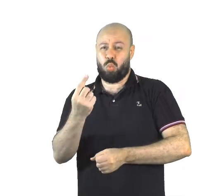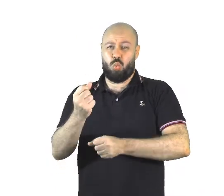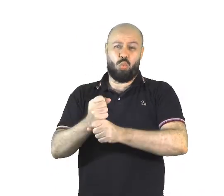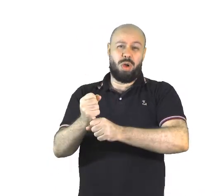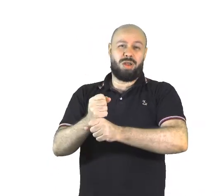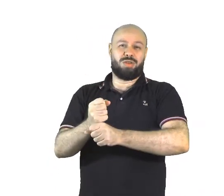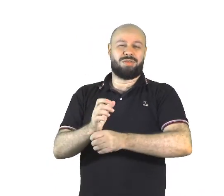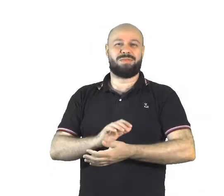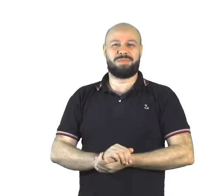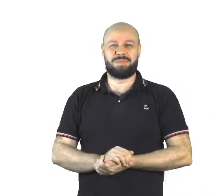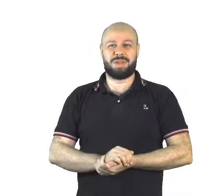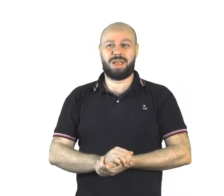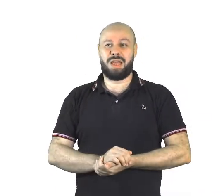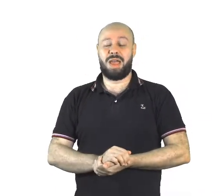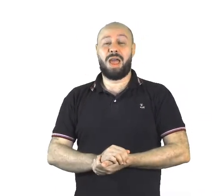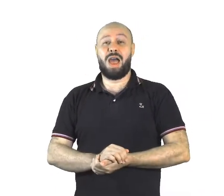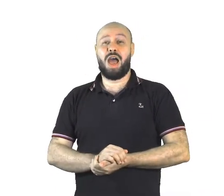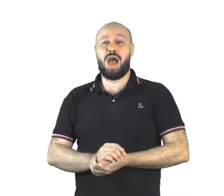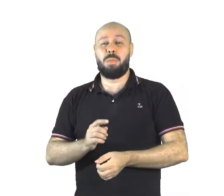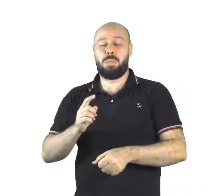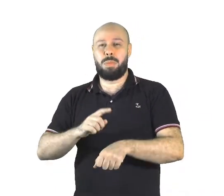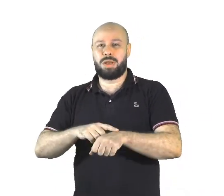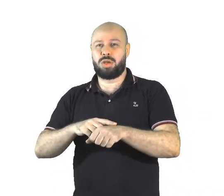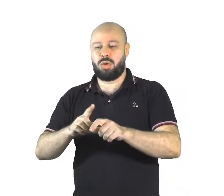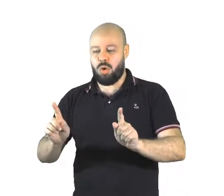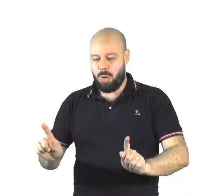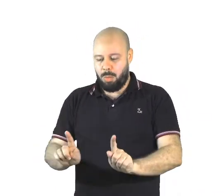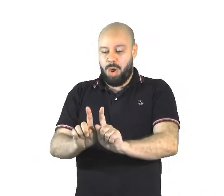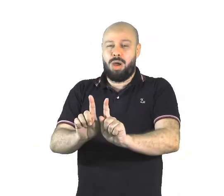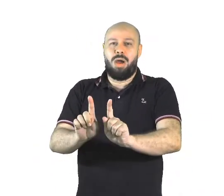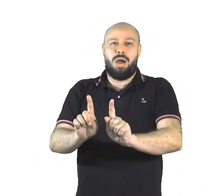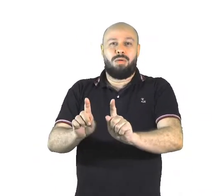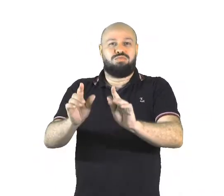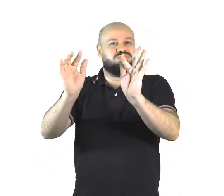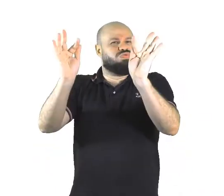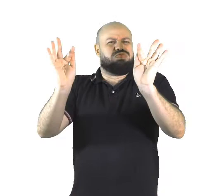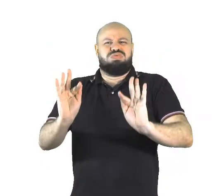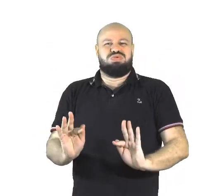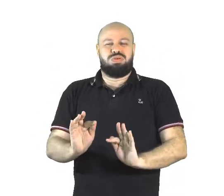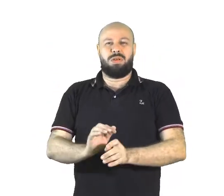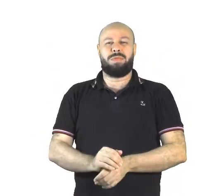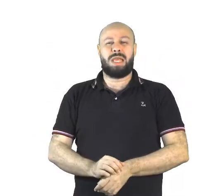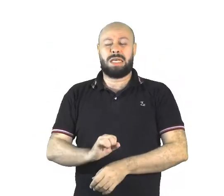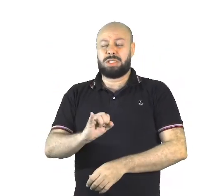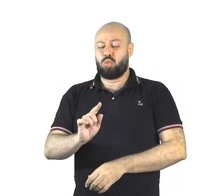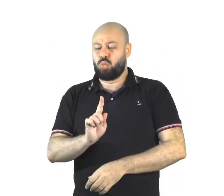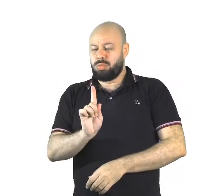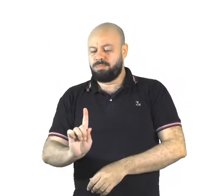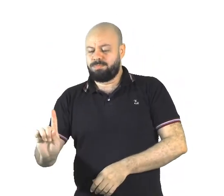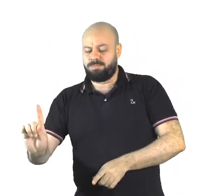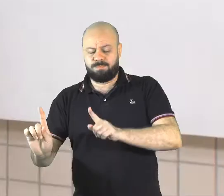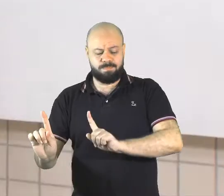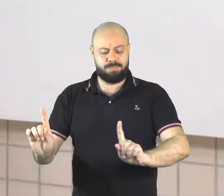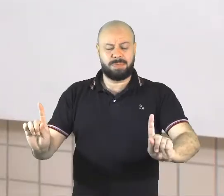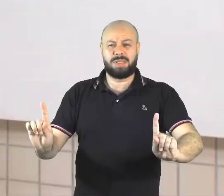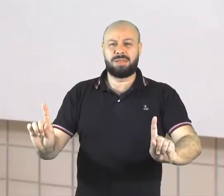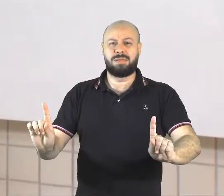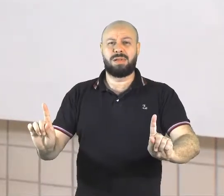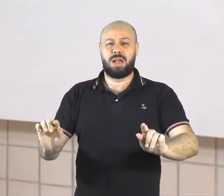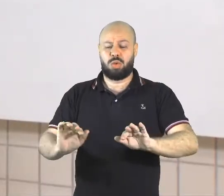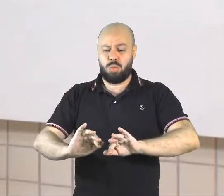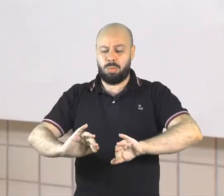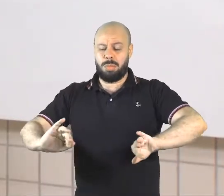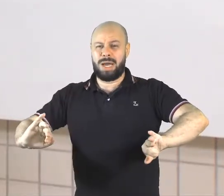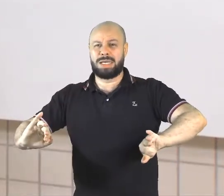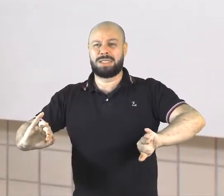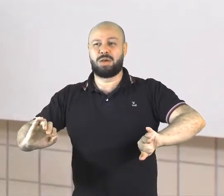se reencontram é uma felicidade total, né? E quando um não está vendo o outro, passam tempos aí longe,